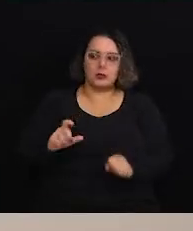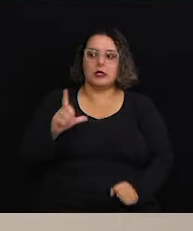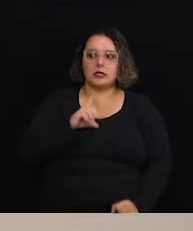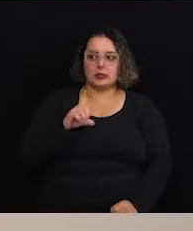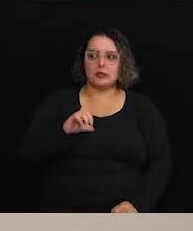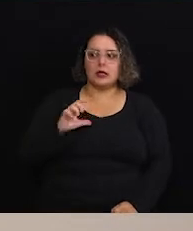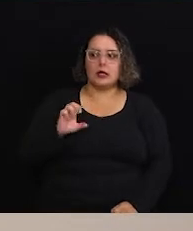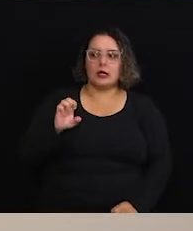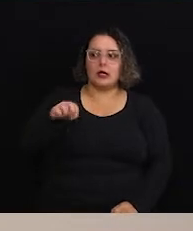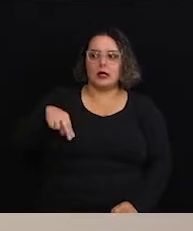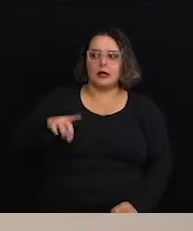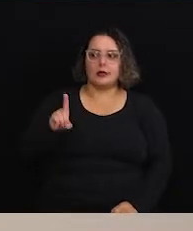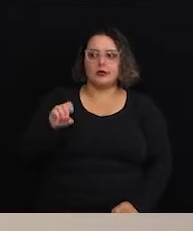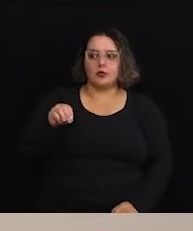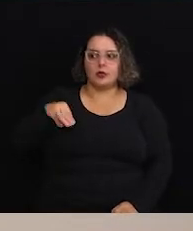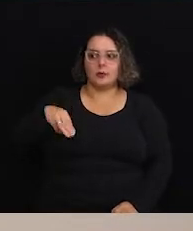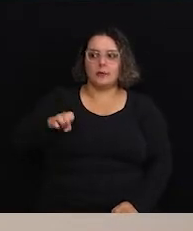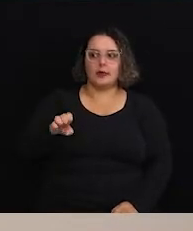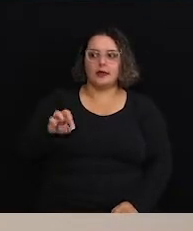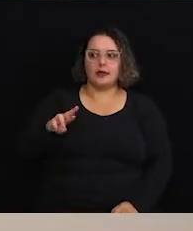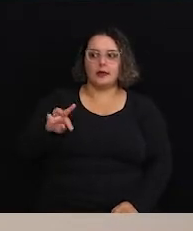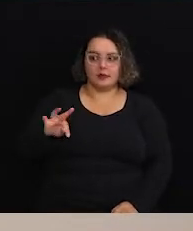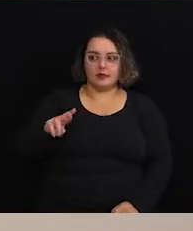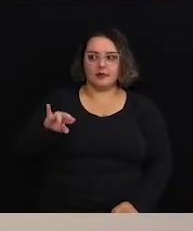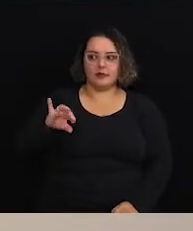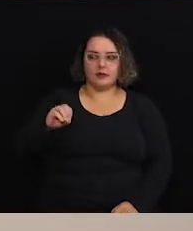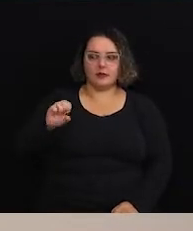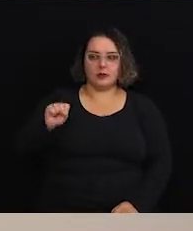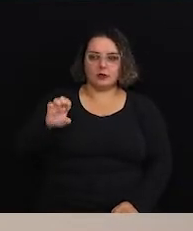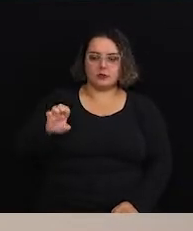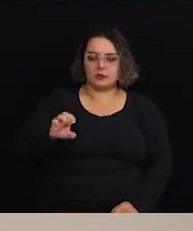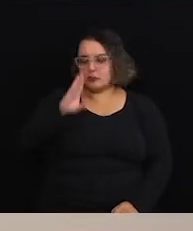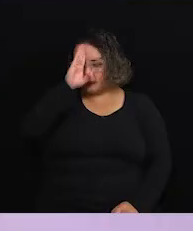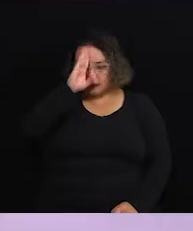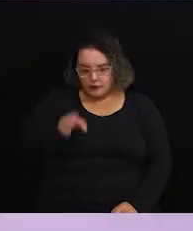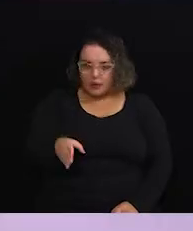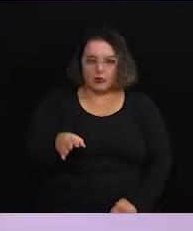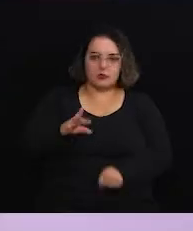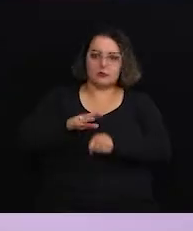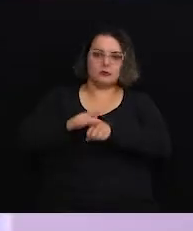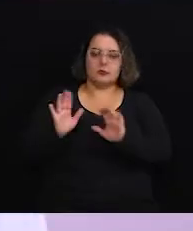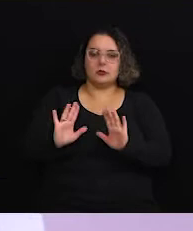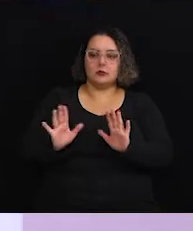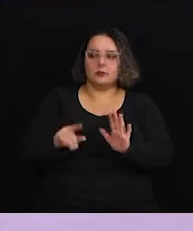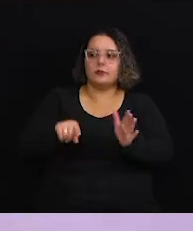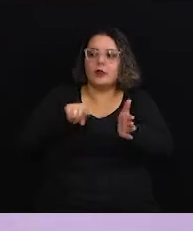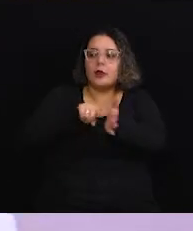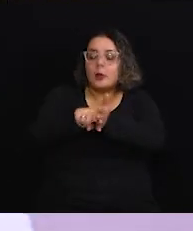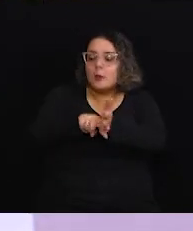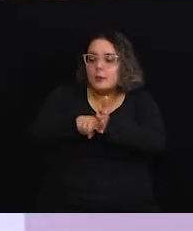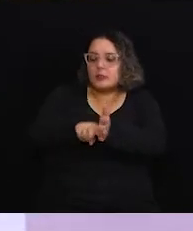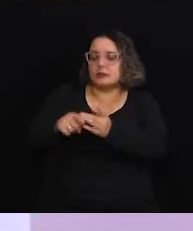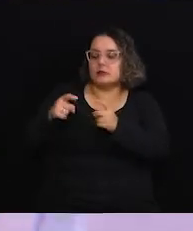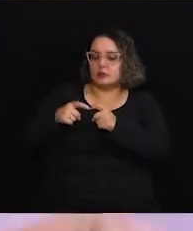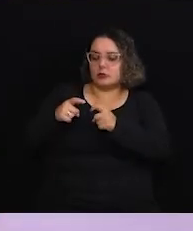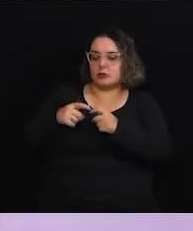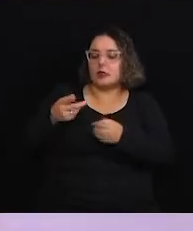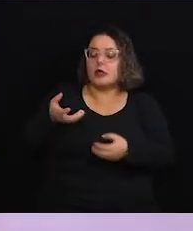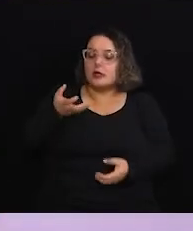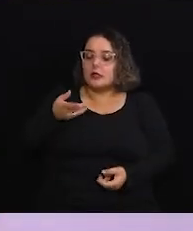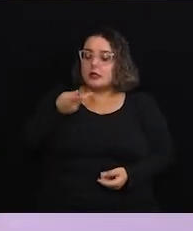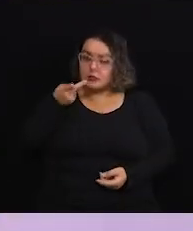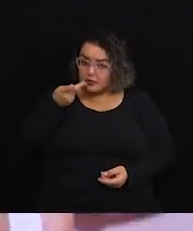a ela ter a endometriose, né, mas não que isso vai causar diretamente. Doutora, pesquisando um pouco sobre o assunto, até queria que a